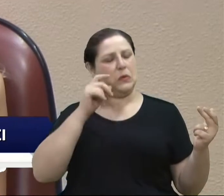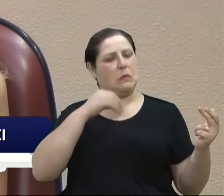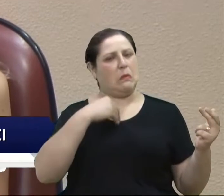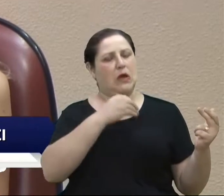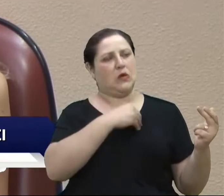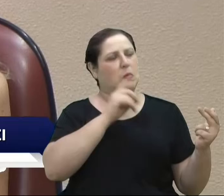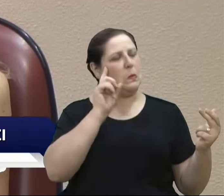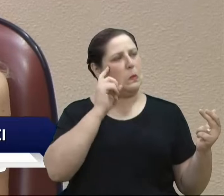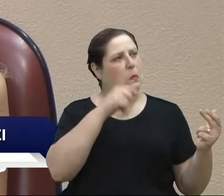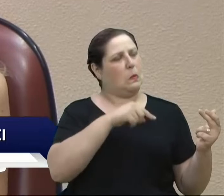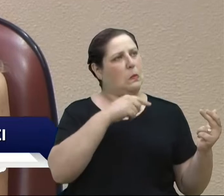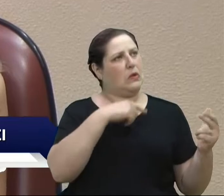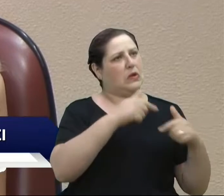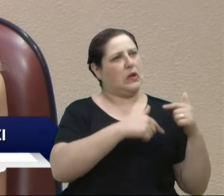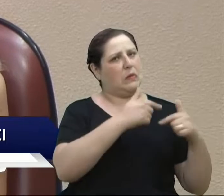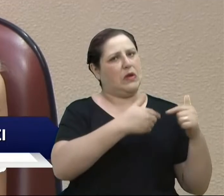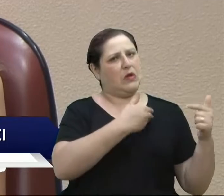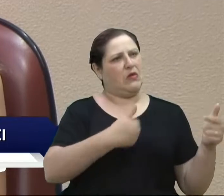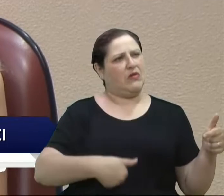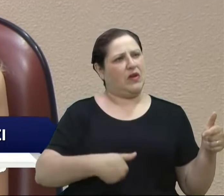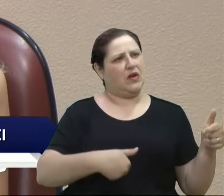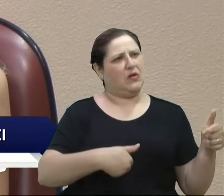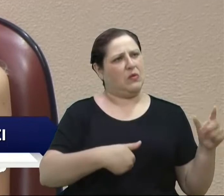foram trabalhar na iniciativa privada.